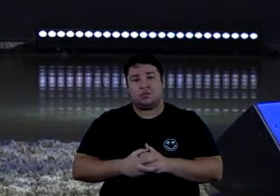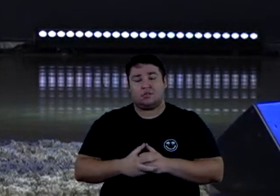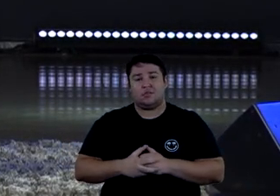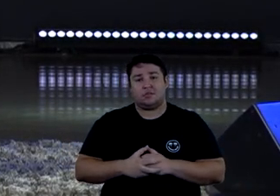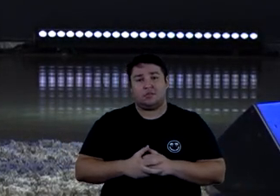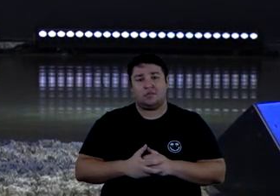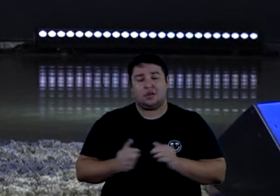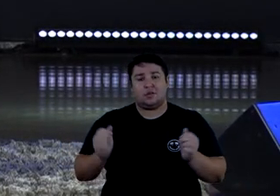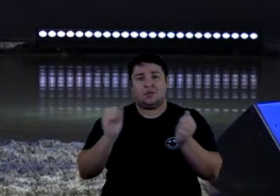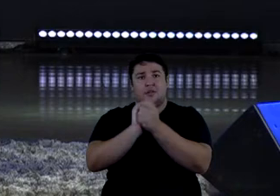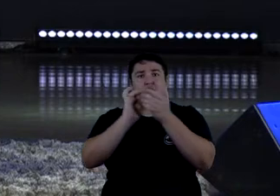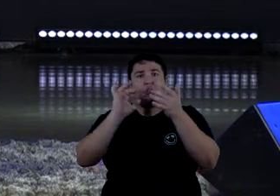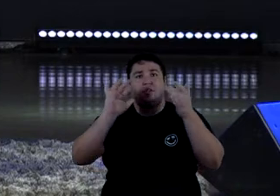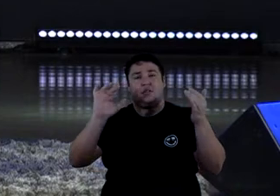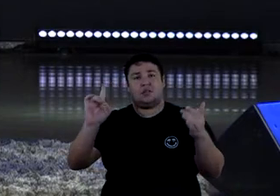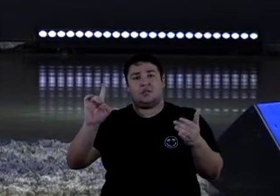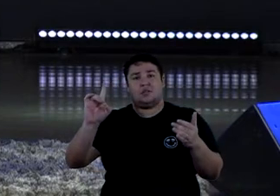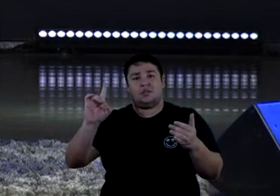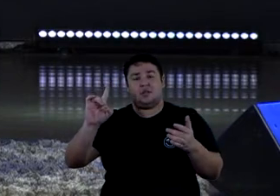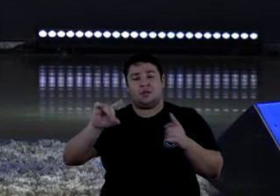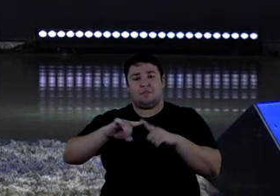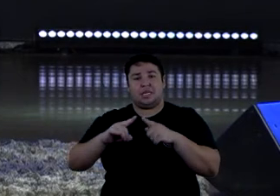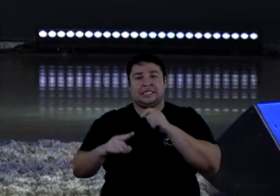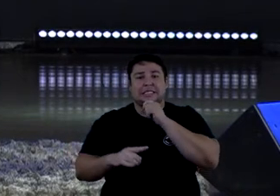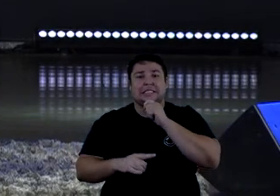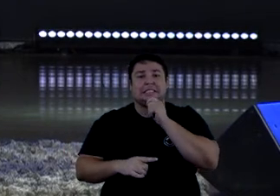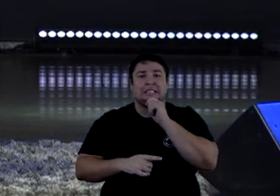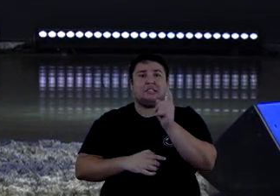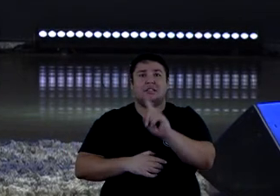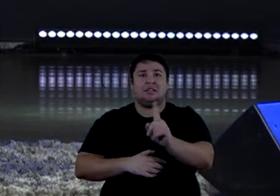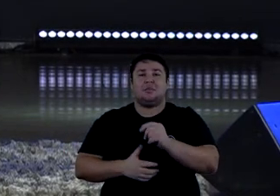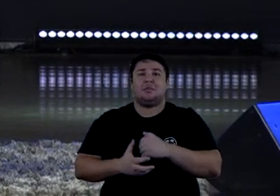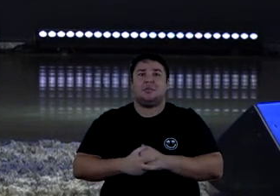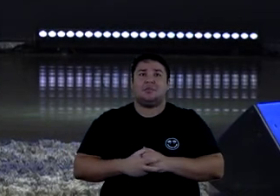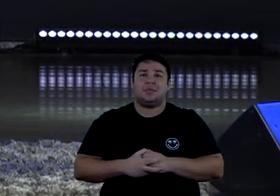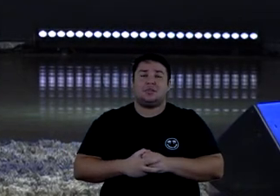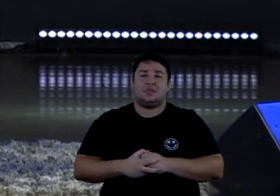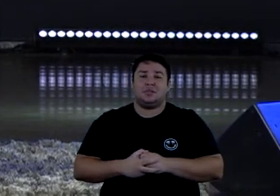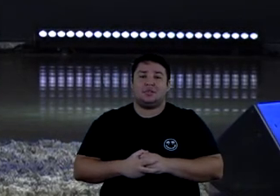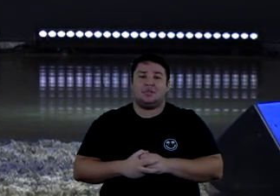Você vai para a glória, mas ainda não. Ainda não.